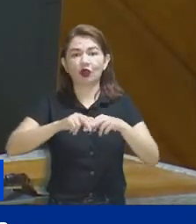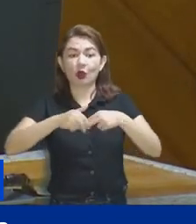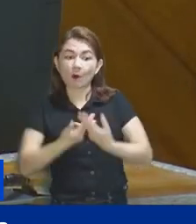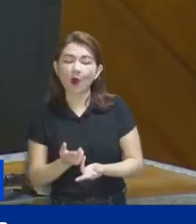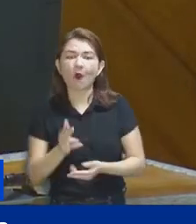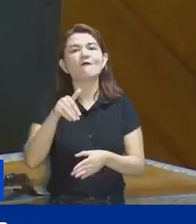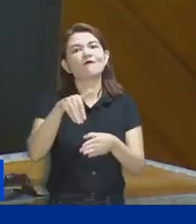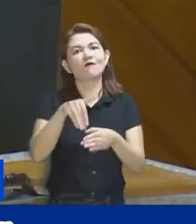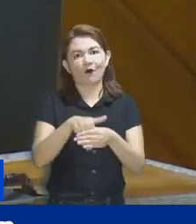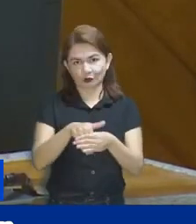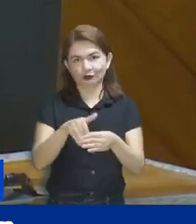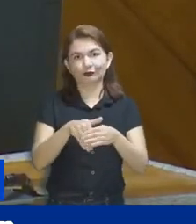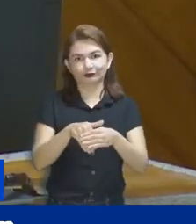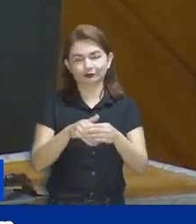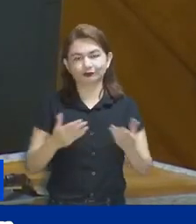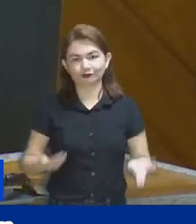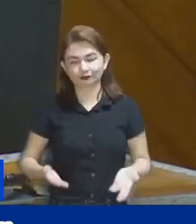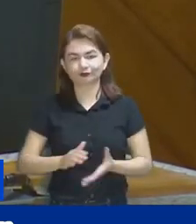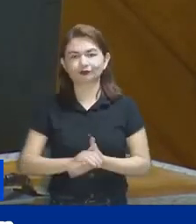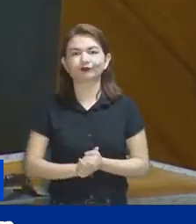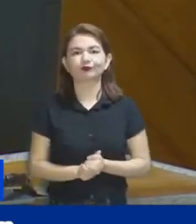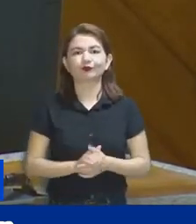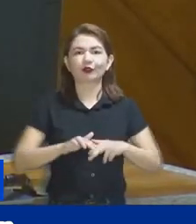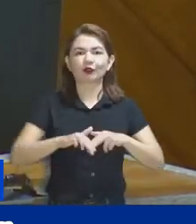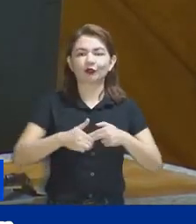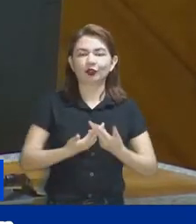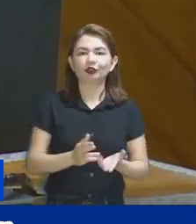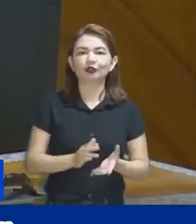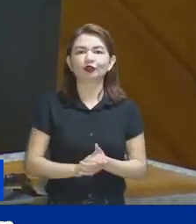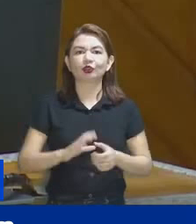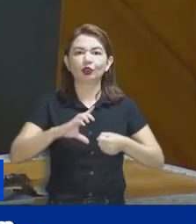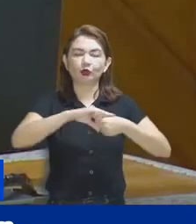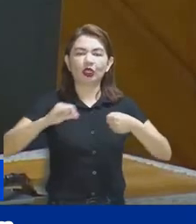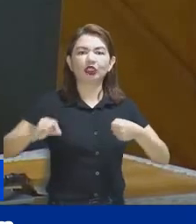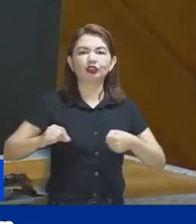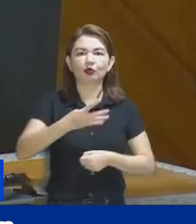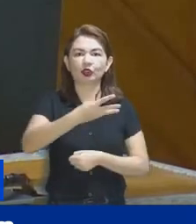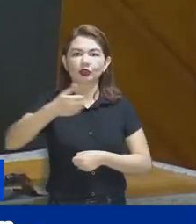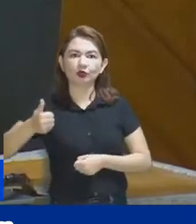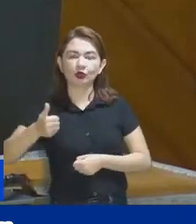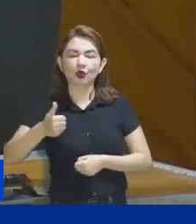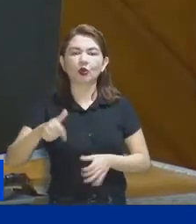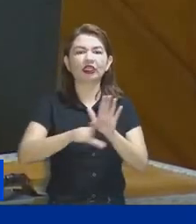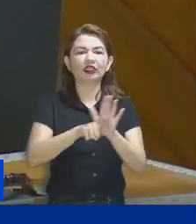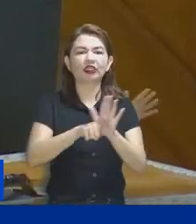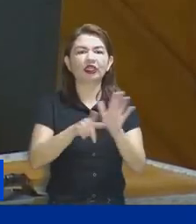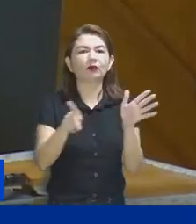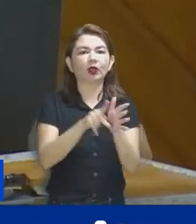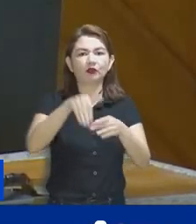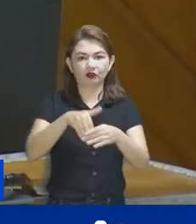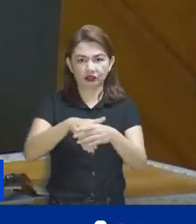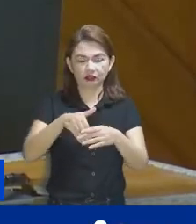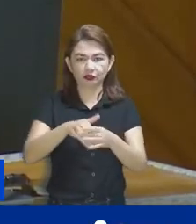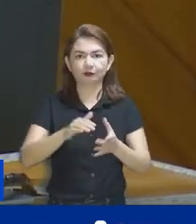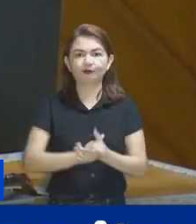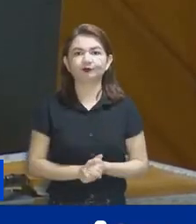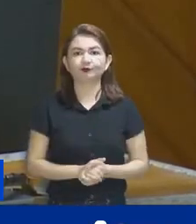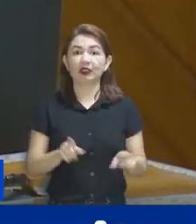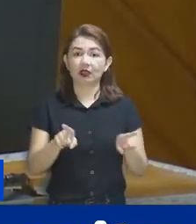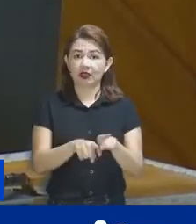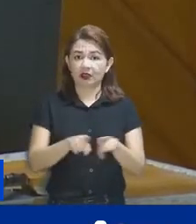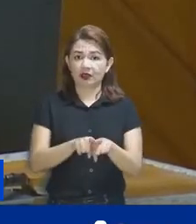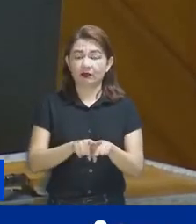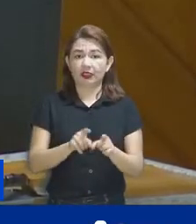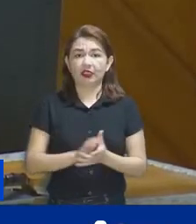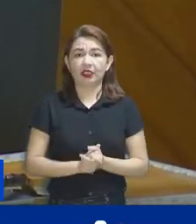dos representados nas sanções do artigo 41A, caput da Lei das Eleições. E o